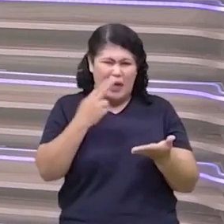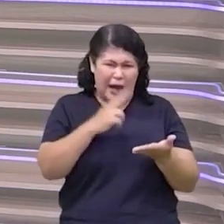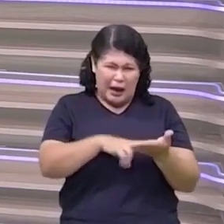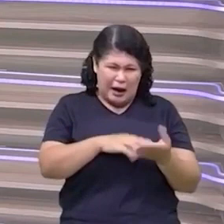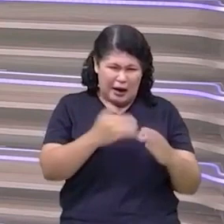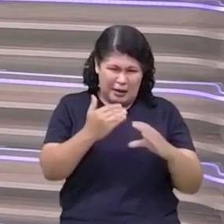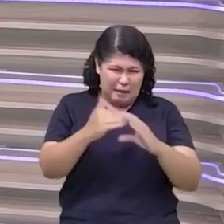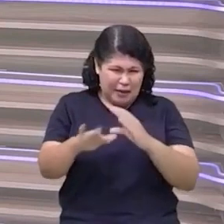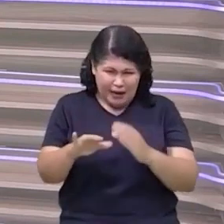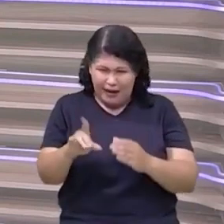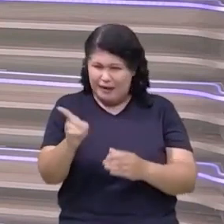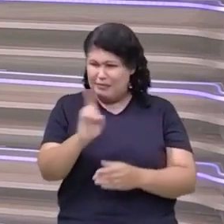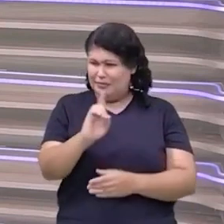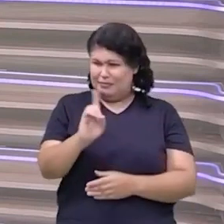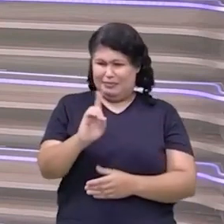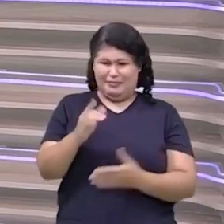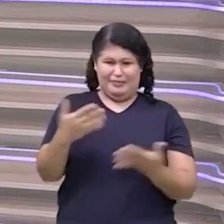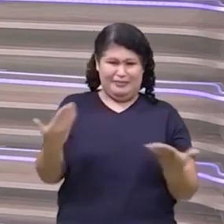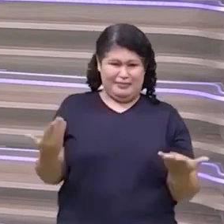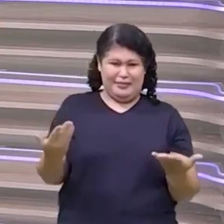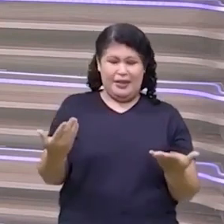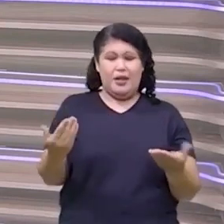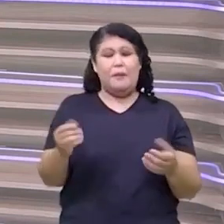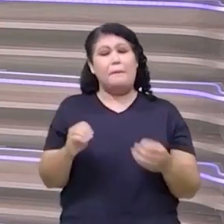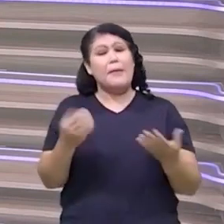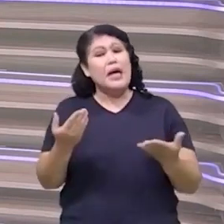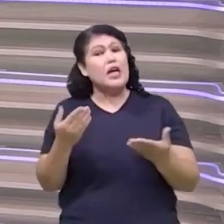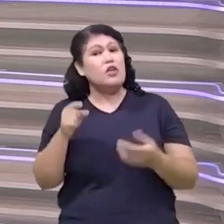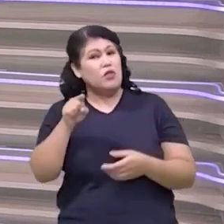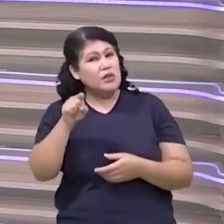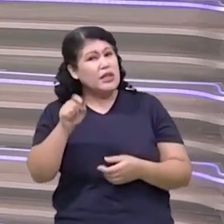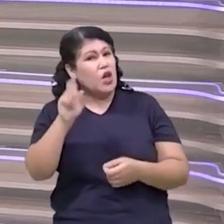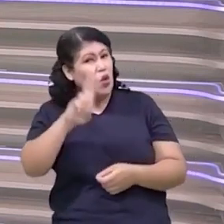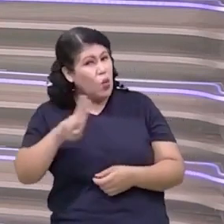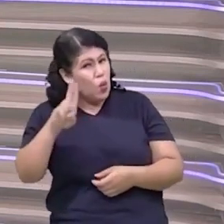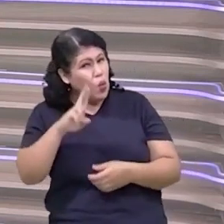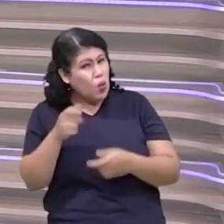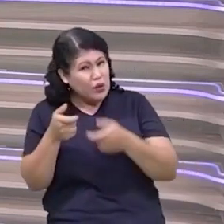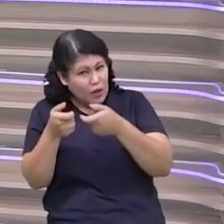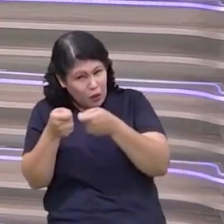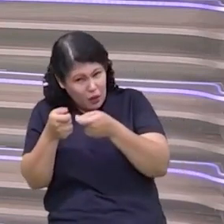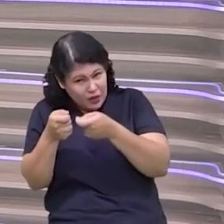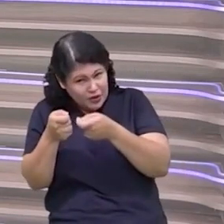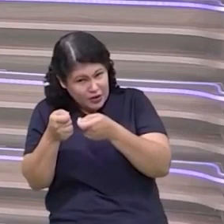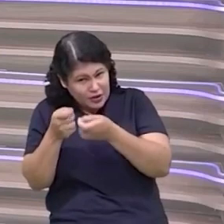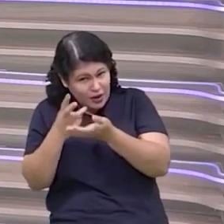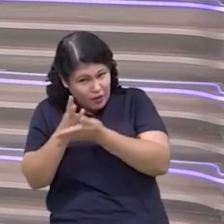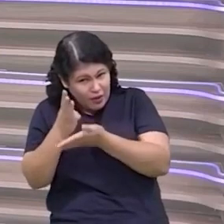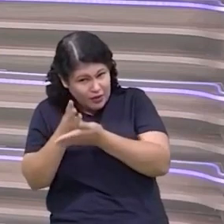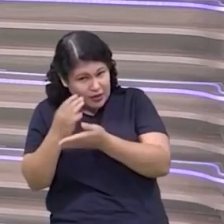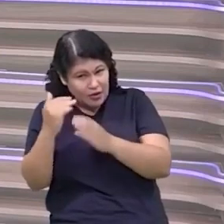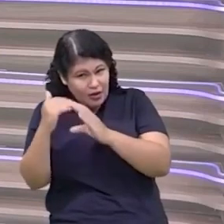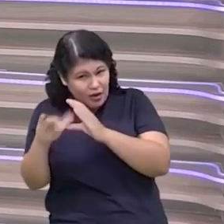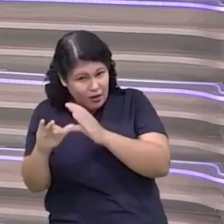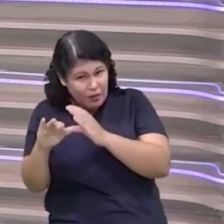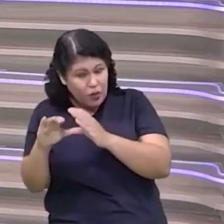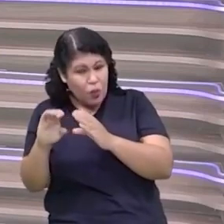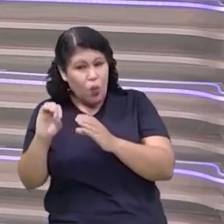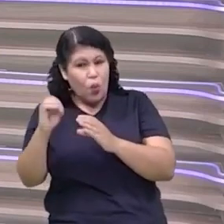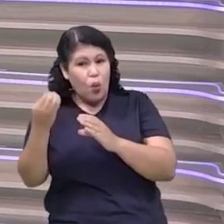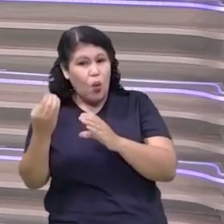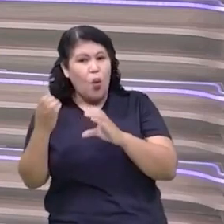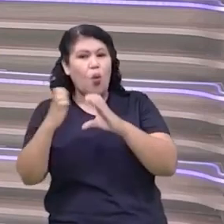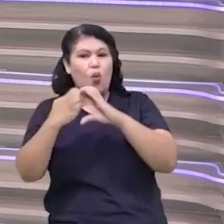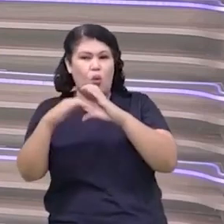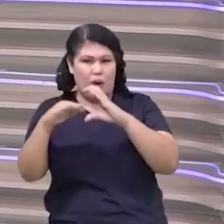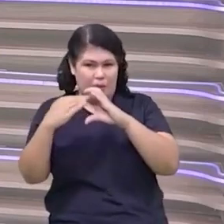amigo nem para amiga. Tá, tudo bem, mas a gente pode mandar uma mensagem, a gente pode mandar um e-mail. E quando a gente